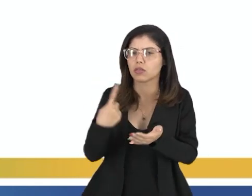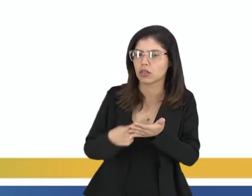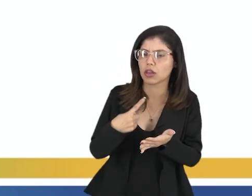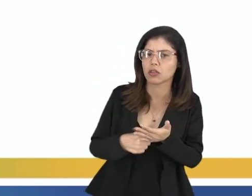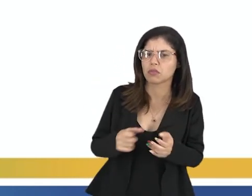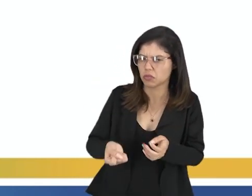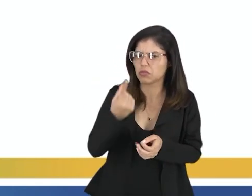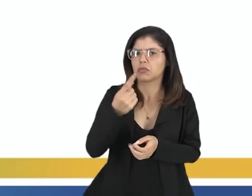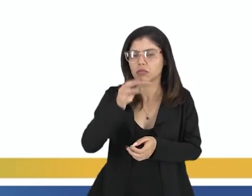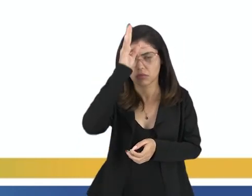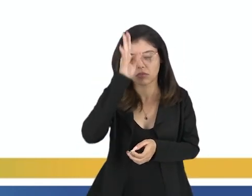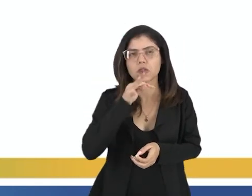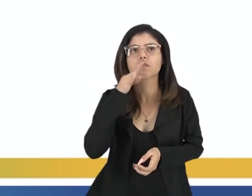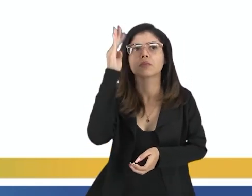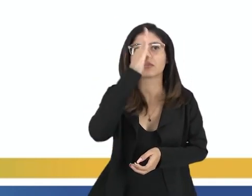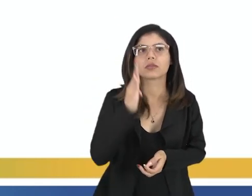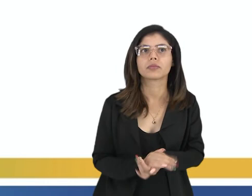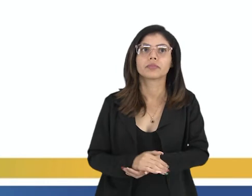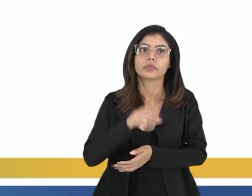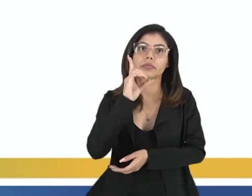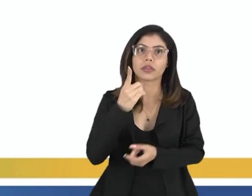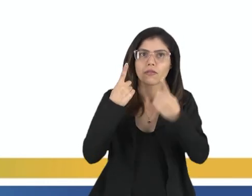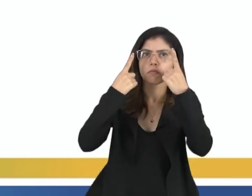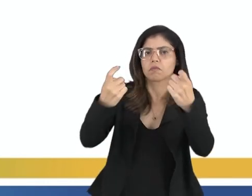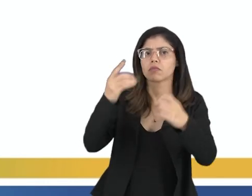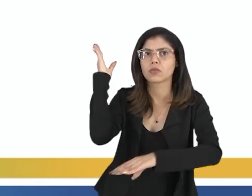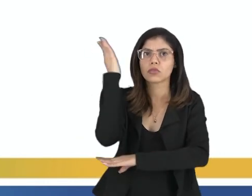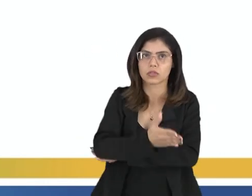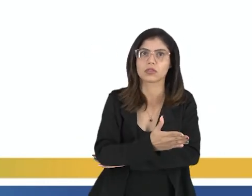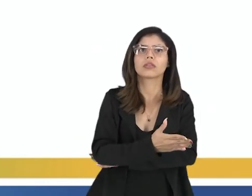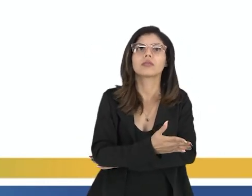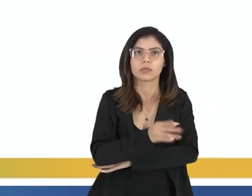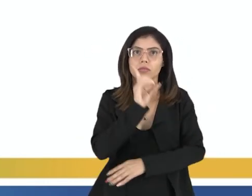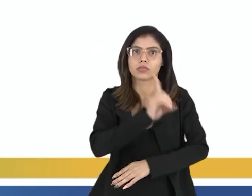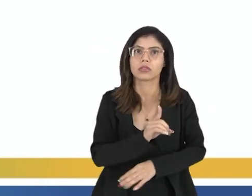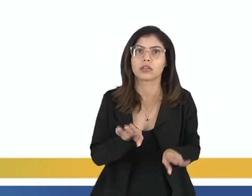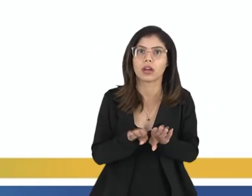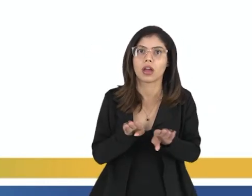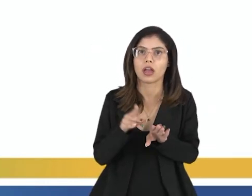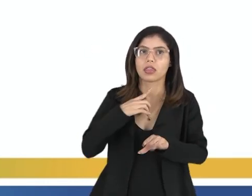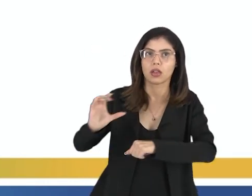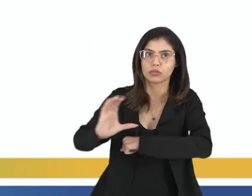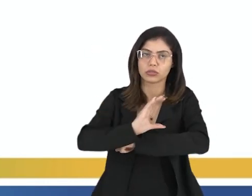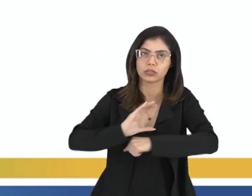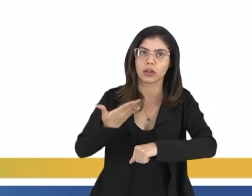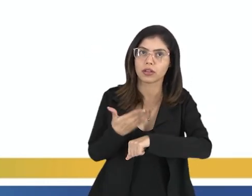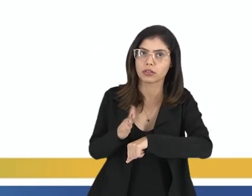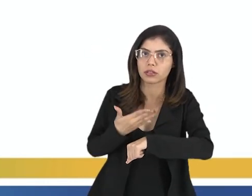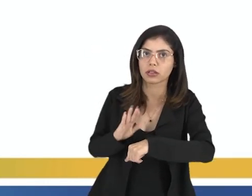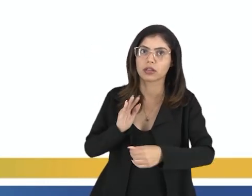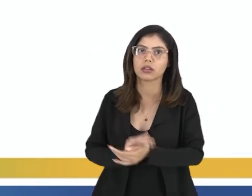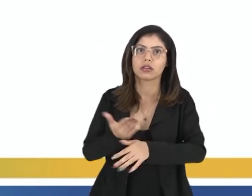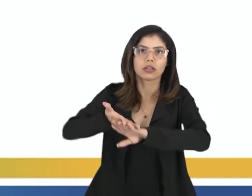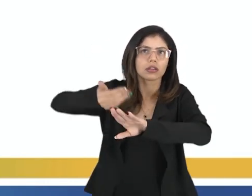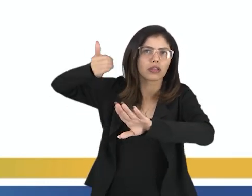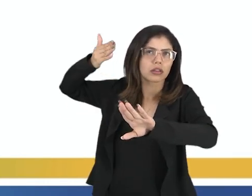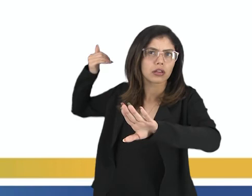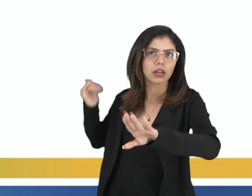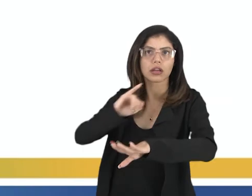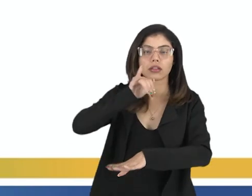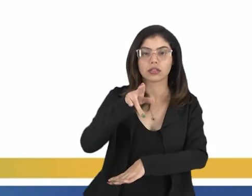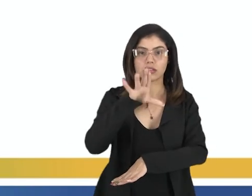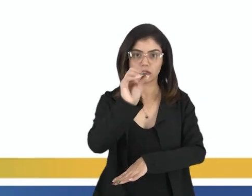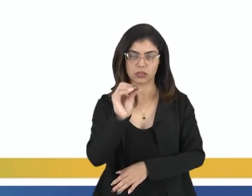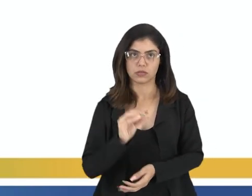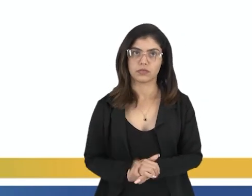brasileira. D. A violação dos direitos individuais garantidos na Constituição, que vinha sendo praticada desde a renúncia de